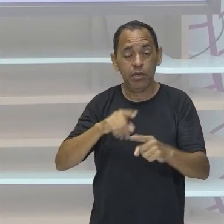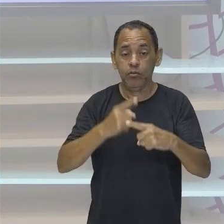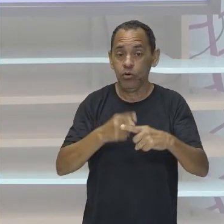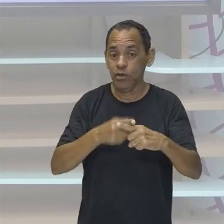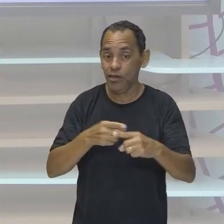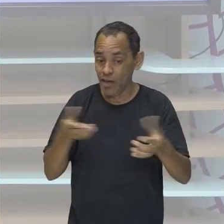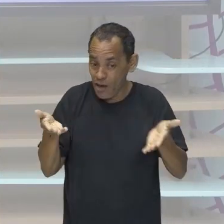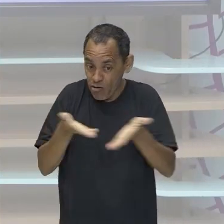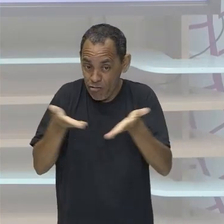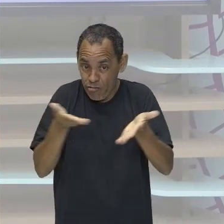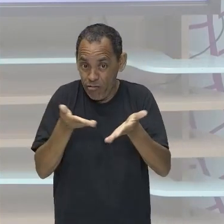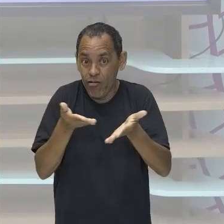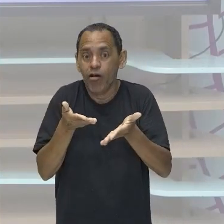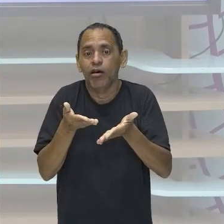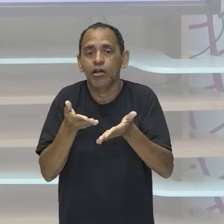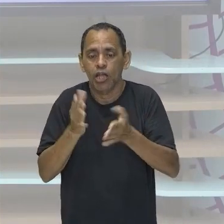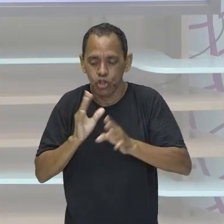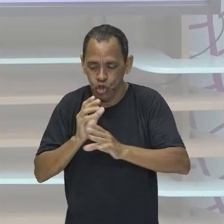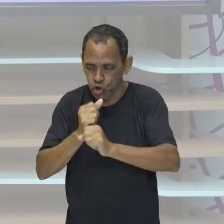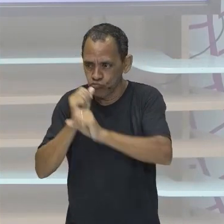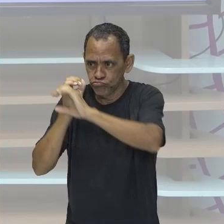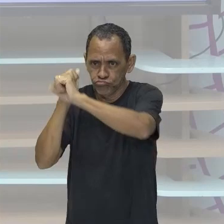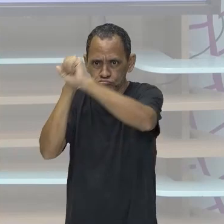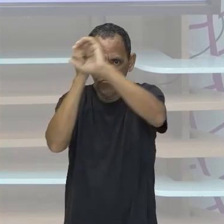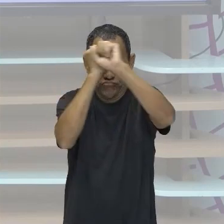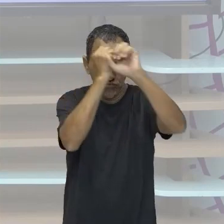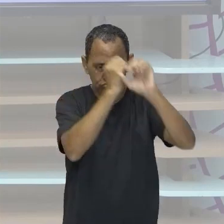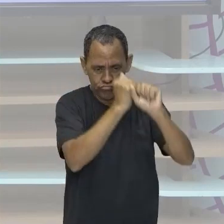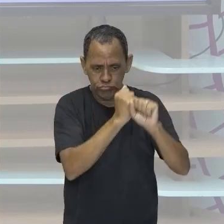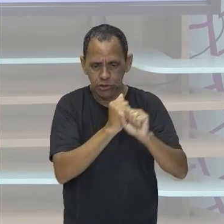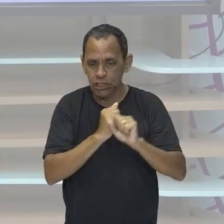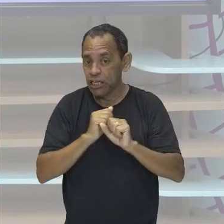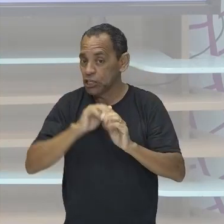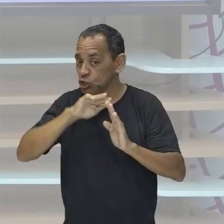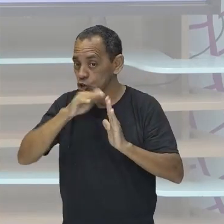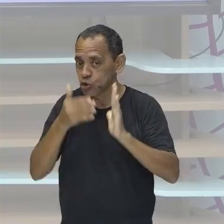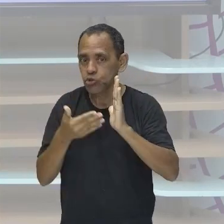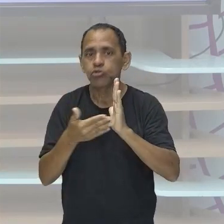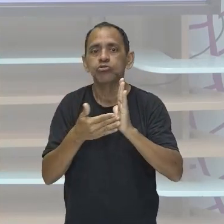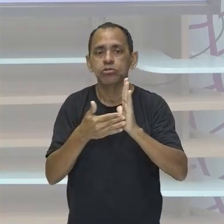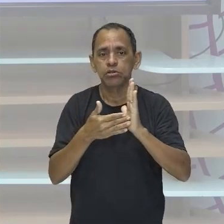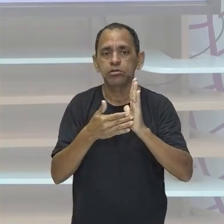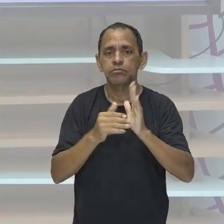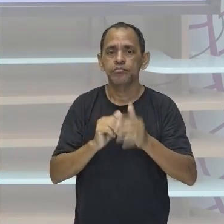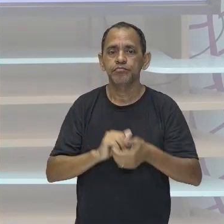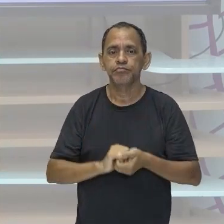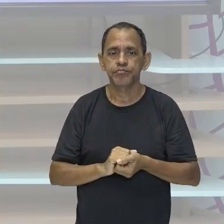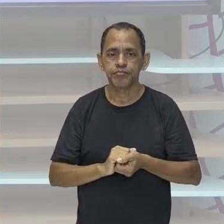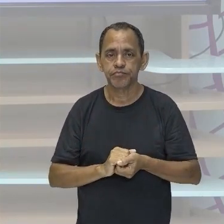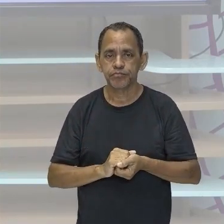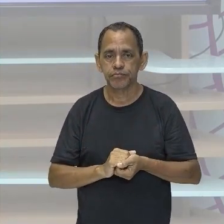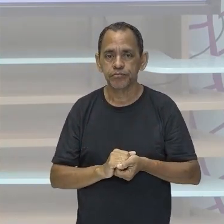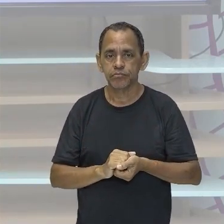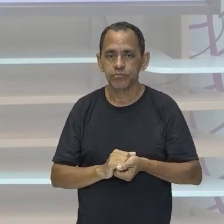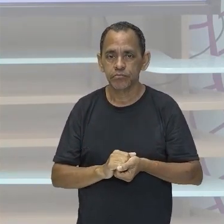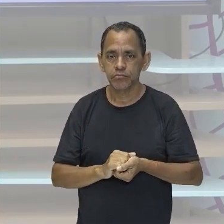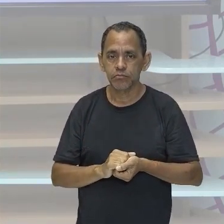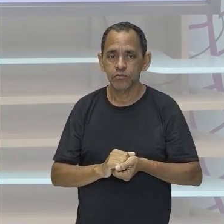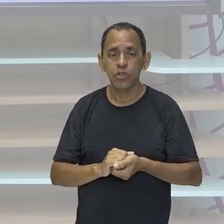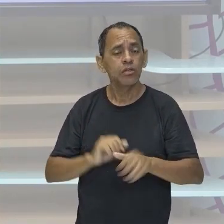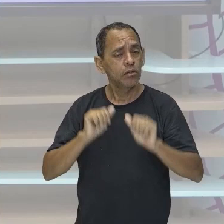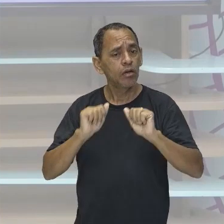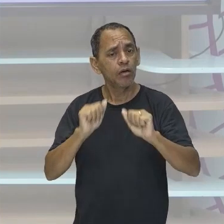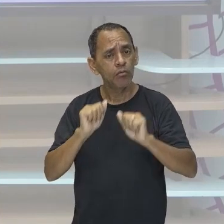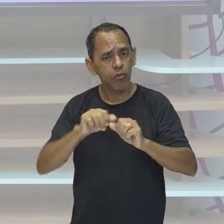todas as suas dimensões, beleza? Então, olha, dada uma determinada situação, você pode construir